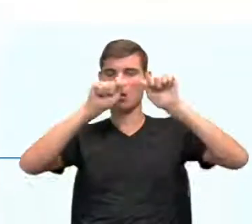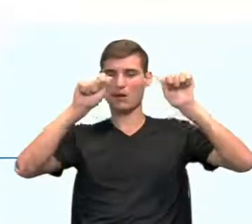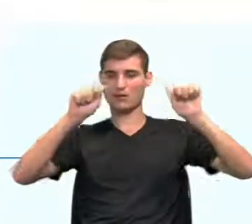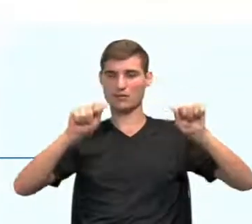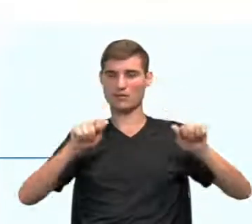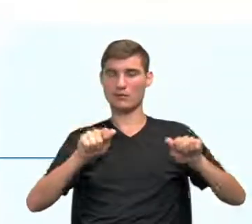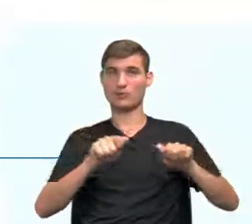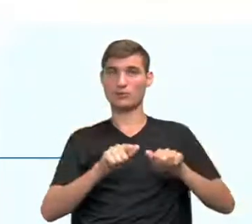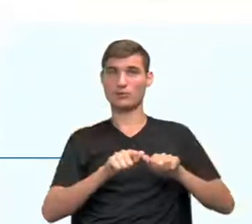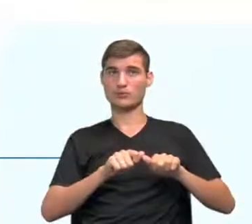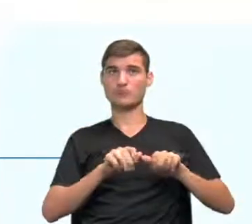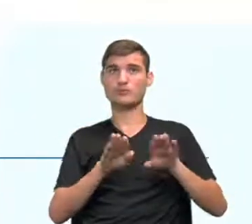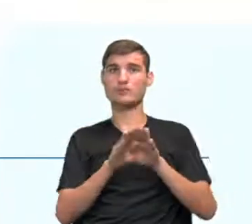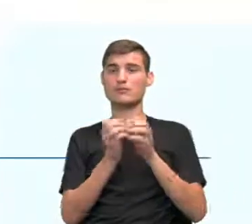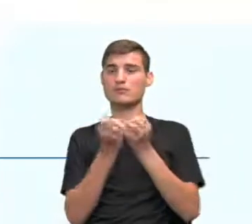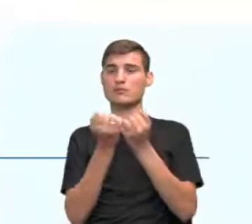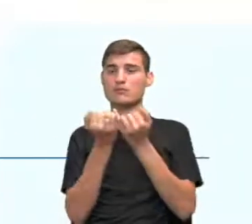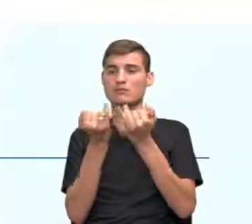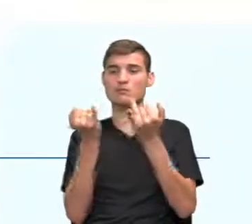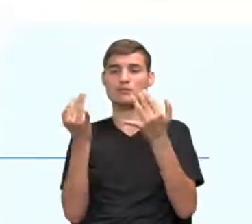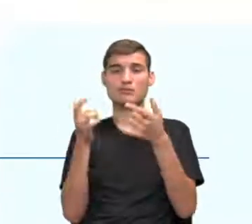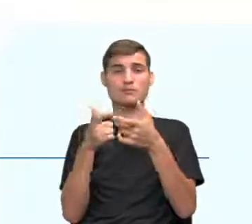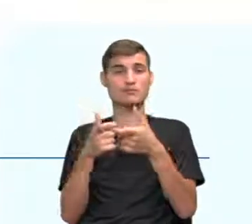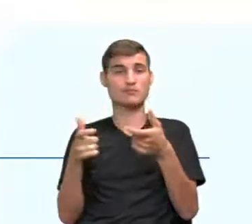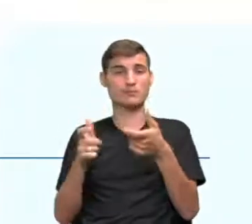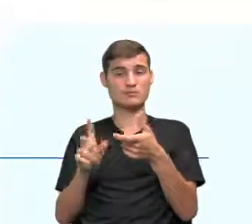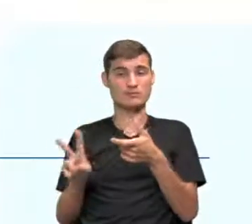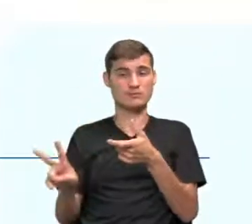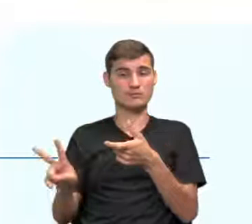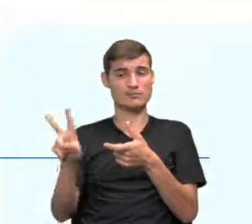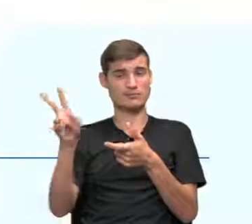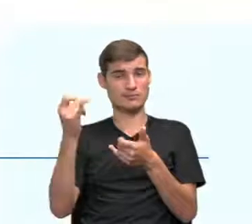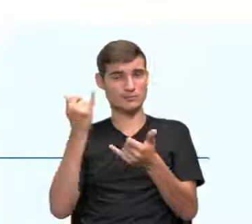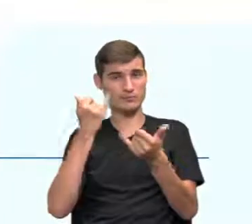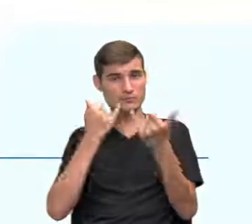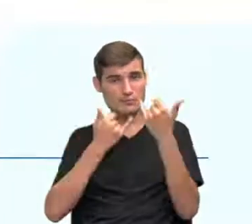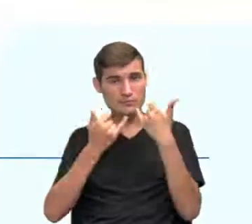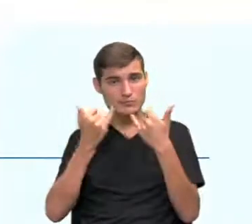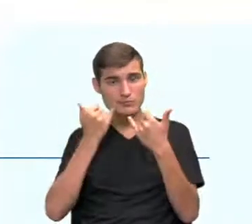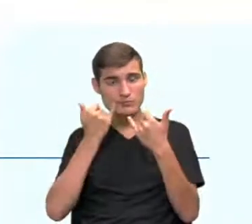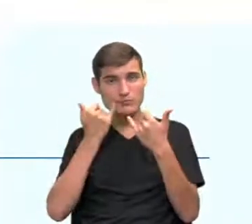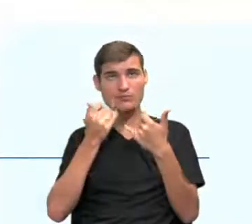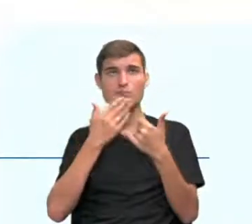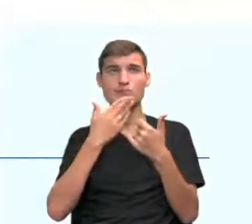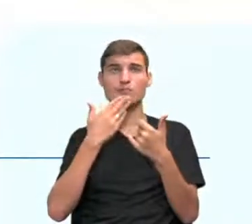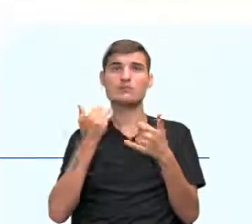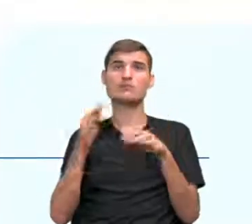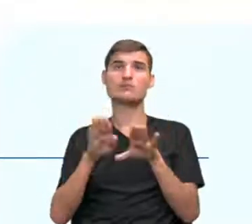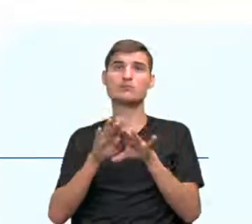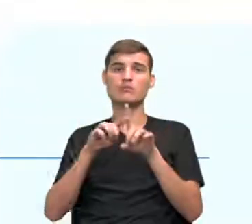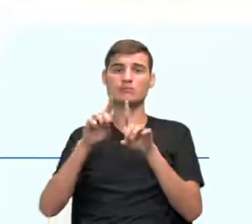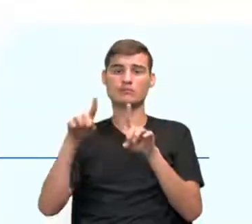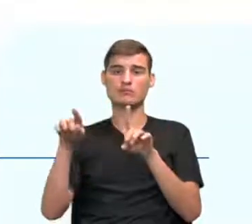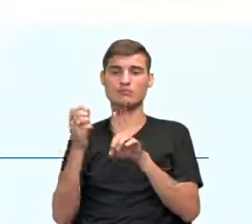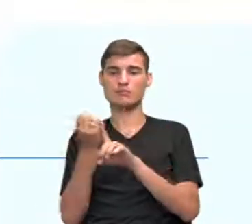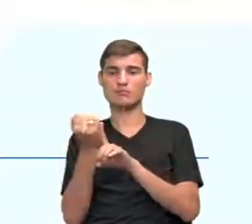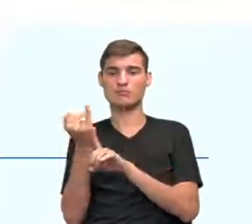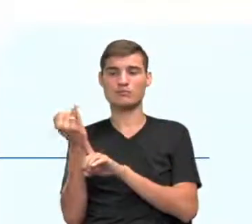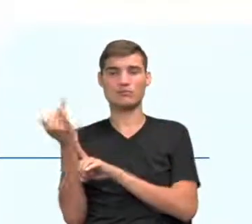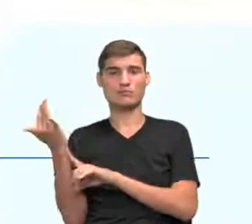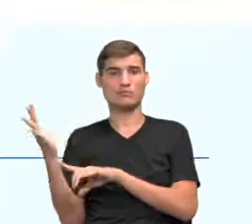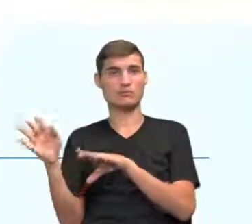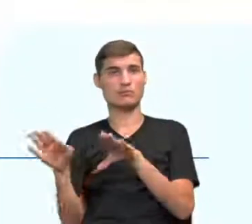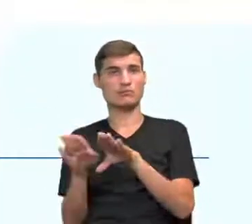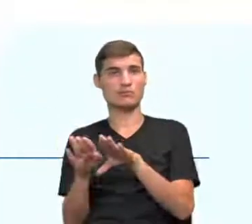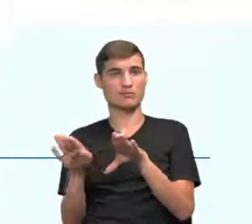e quanto maior o valor da informação, maior é o pulso, maior é